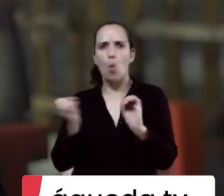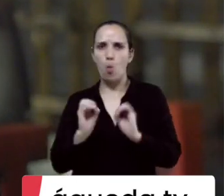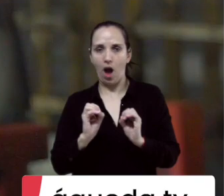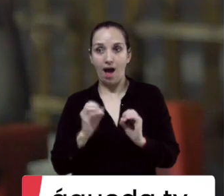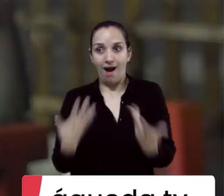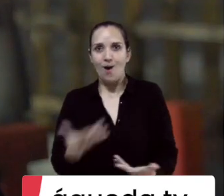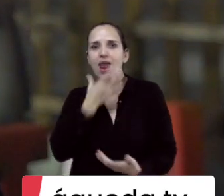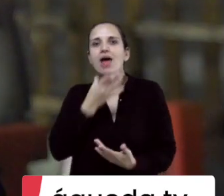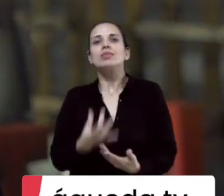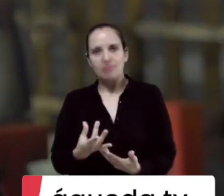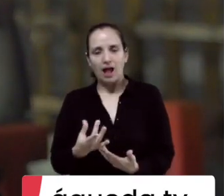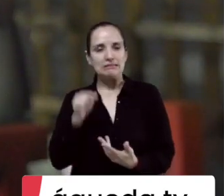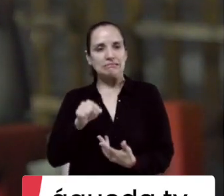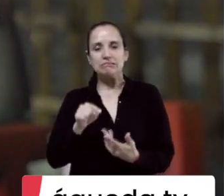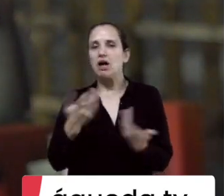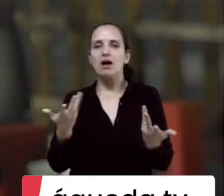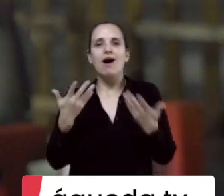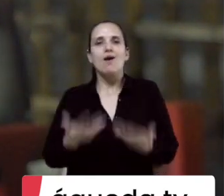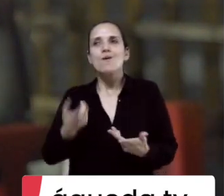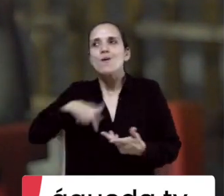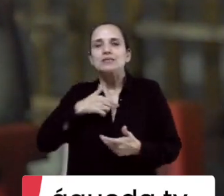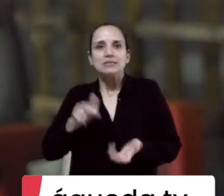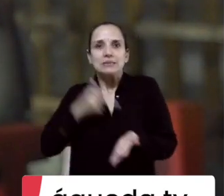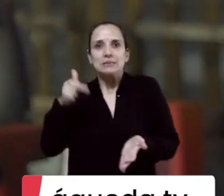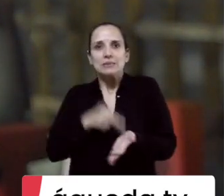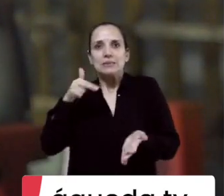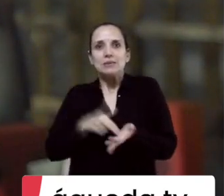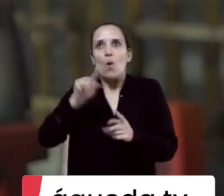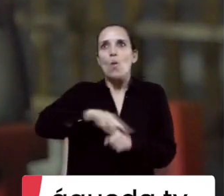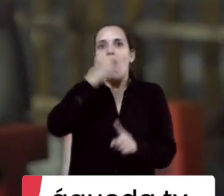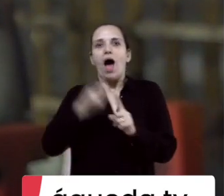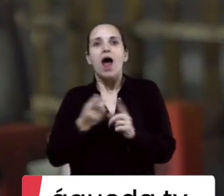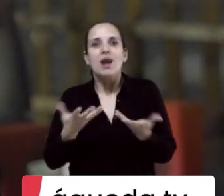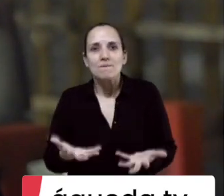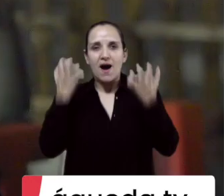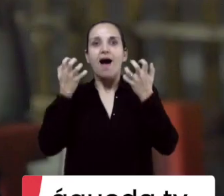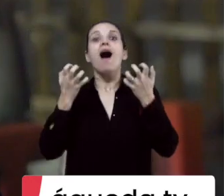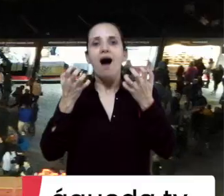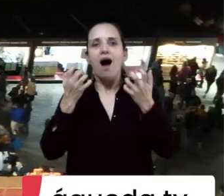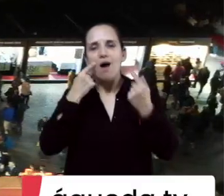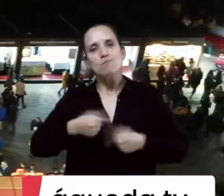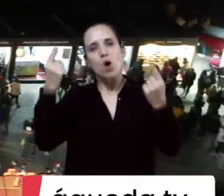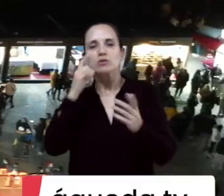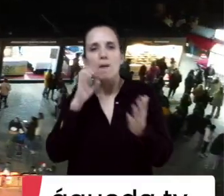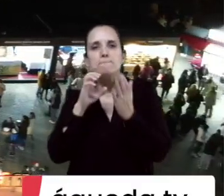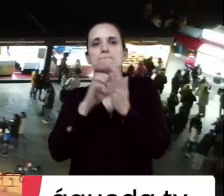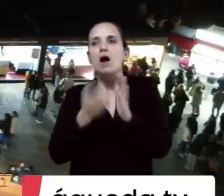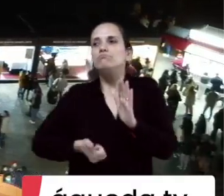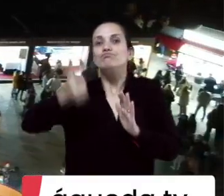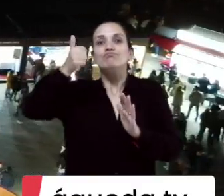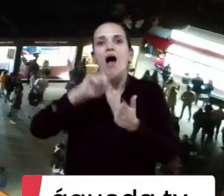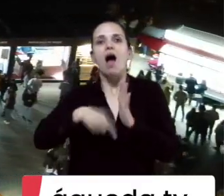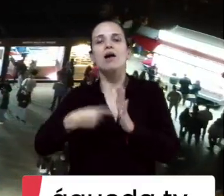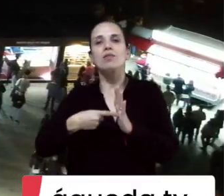tempo de Natal, nesta que é uma das épocas mais aguardadas e bonitas do ano, continuamos a mostrar uma das marcas icónicas de